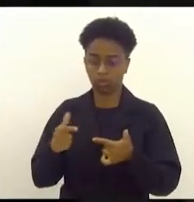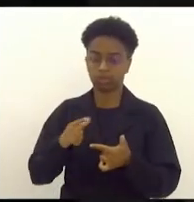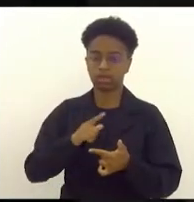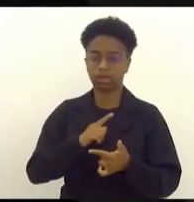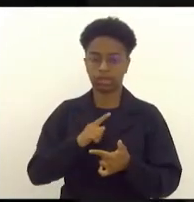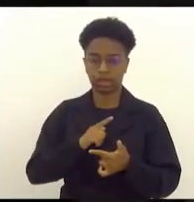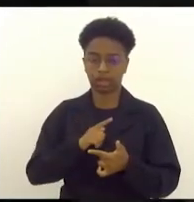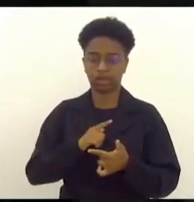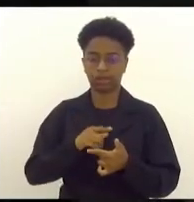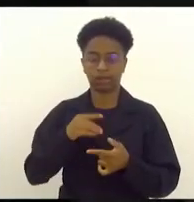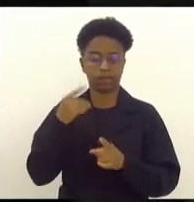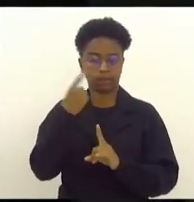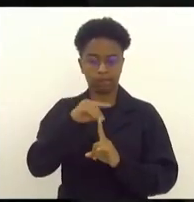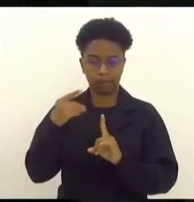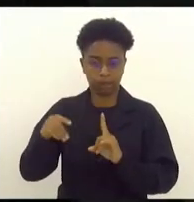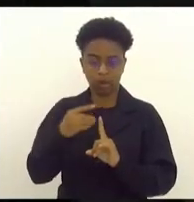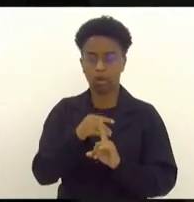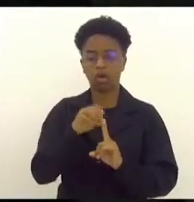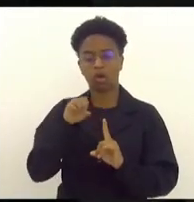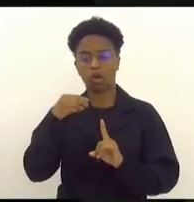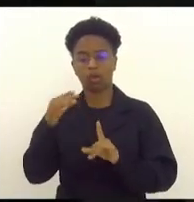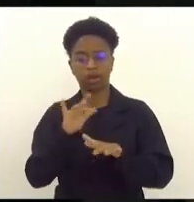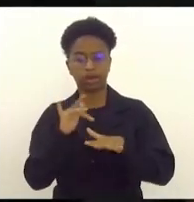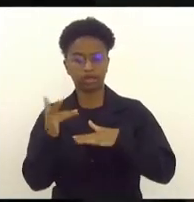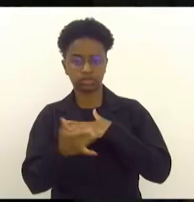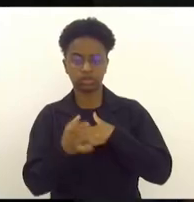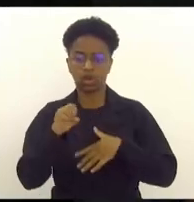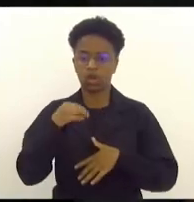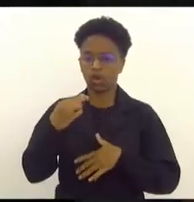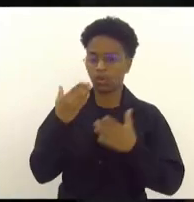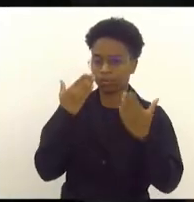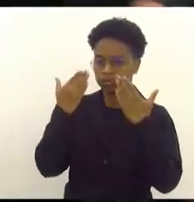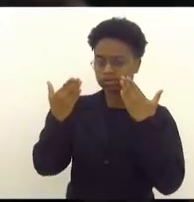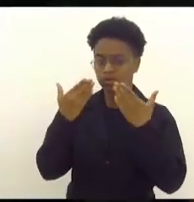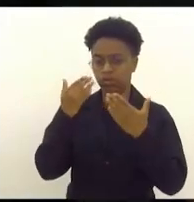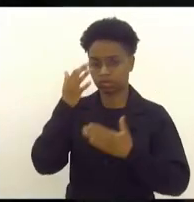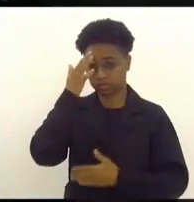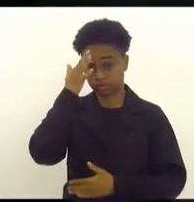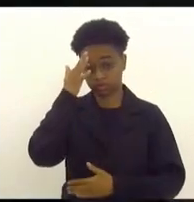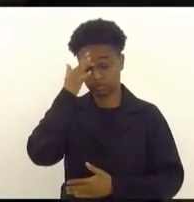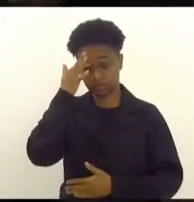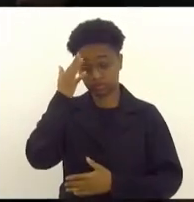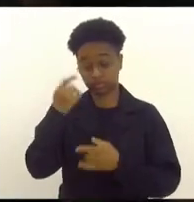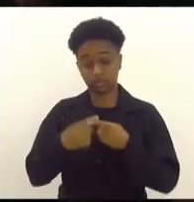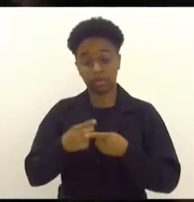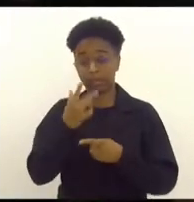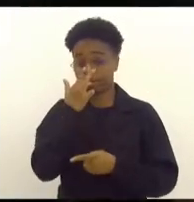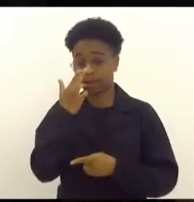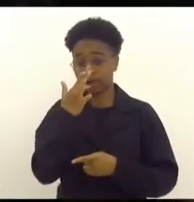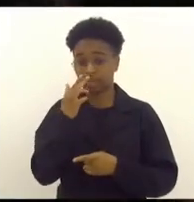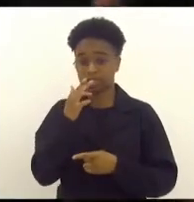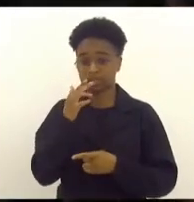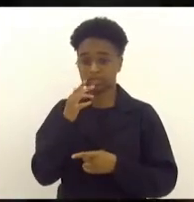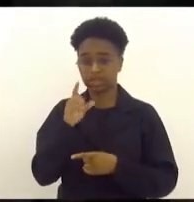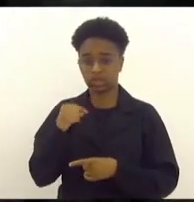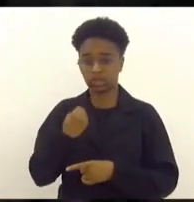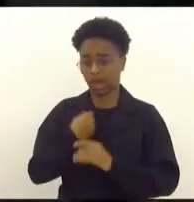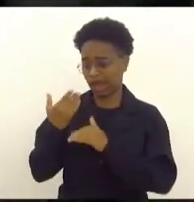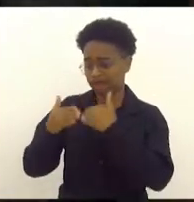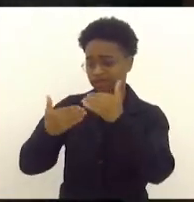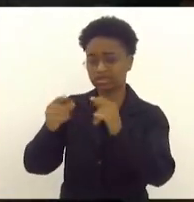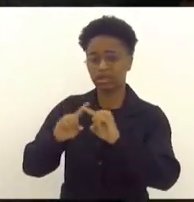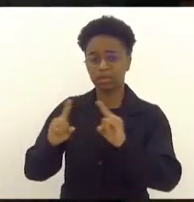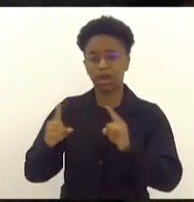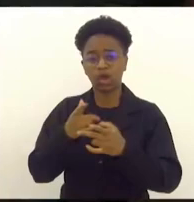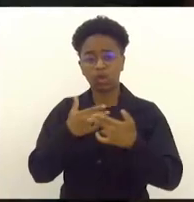fisicamente pelas redes psicologicamente parece que a civilização avança e as trevas avançam